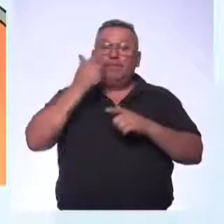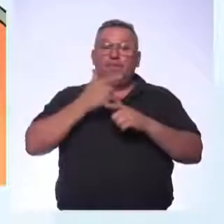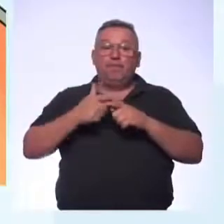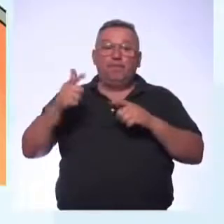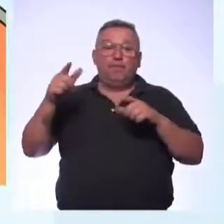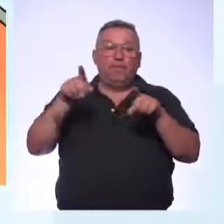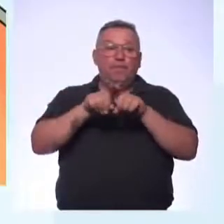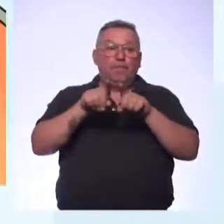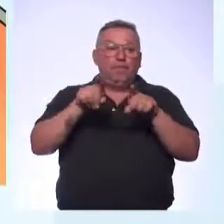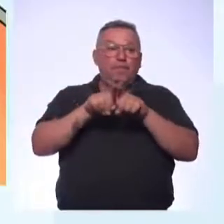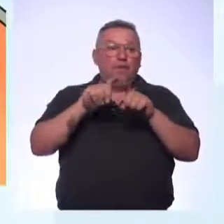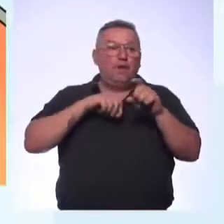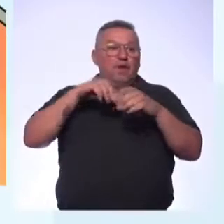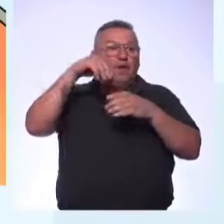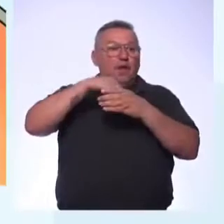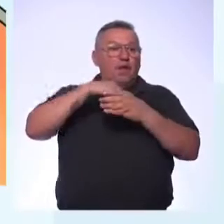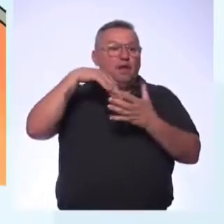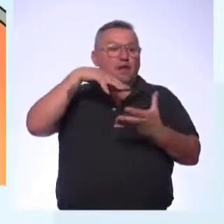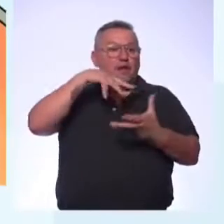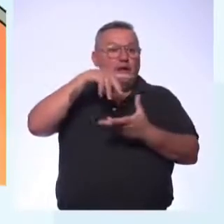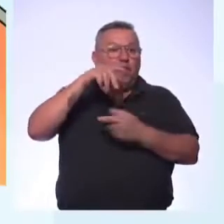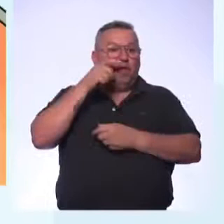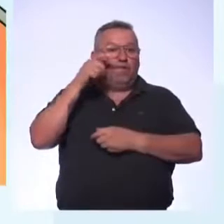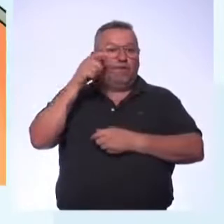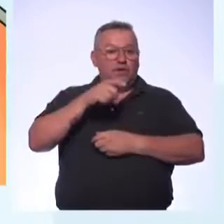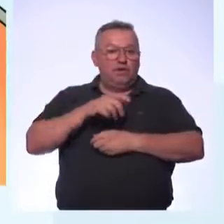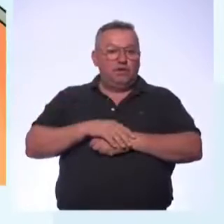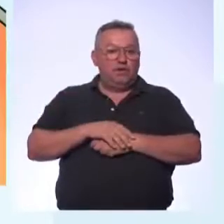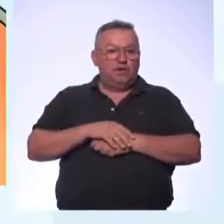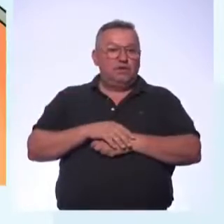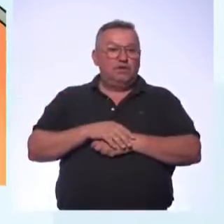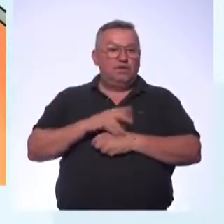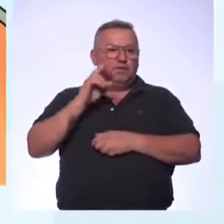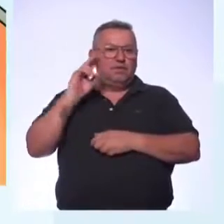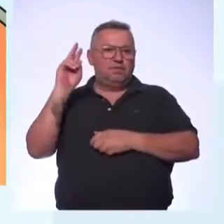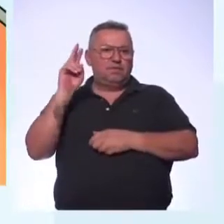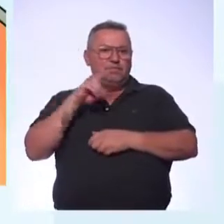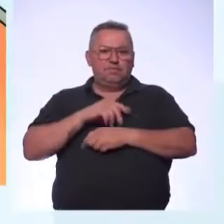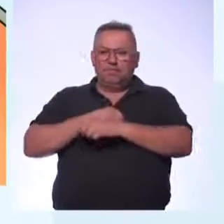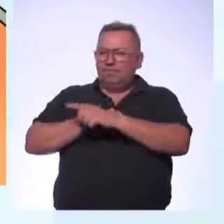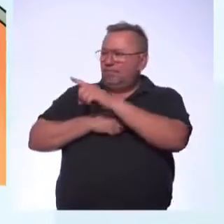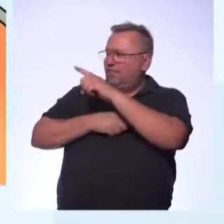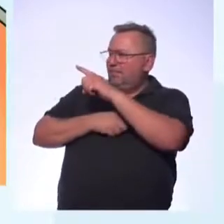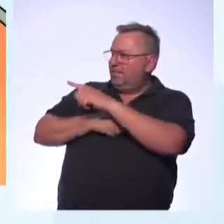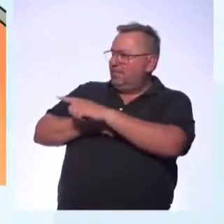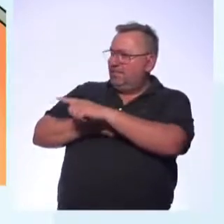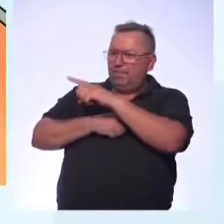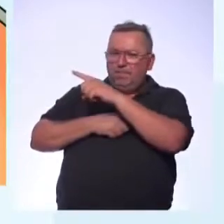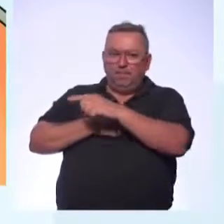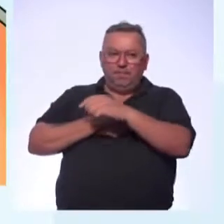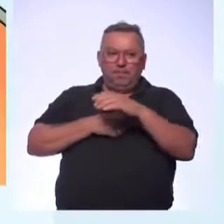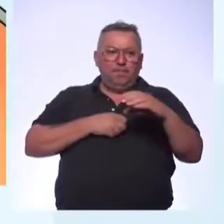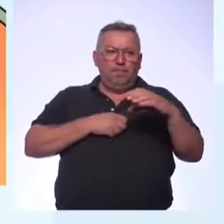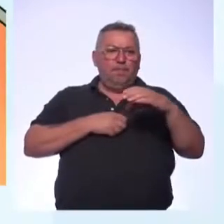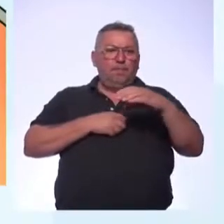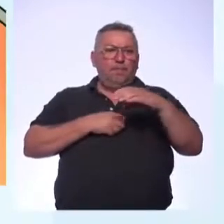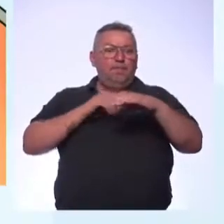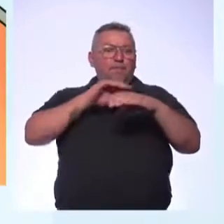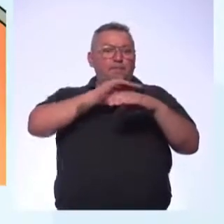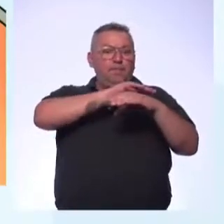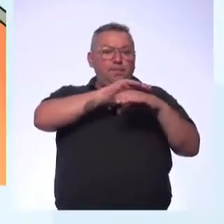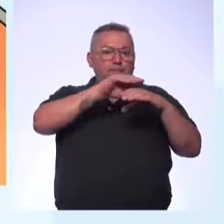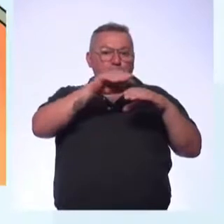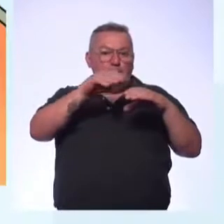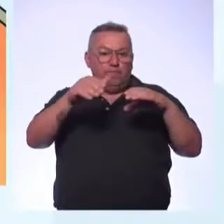correntes de convecções da Terra. Então observem bem essa imagem, porque nós temos aí a parte do manto, né, que é a